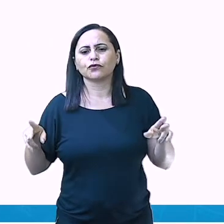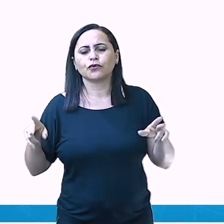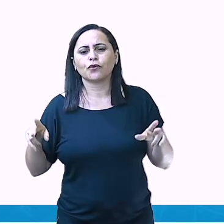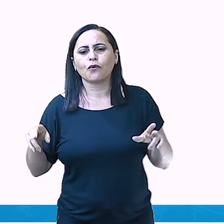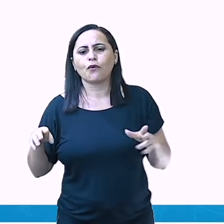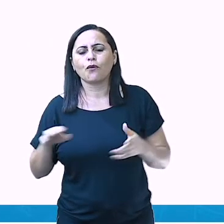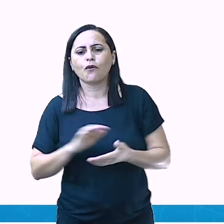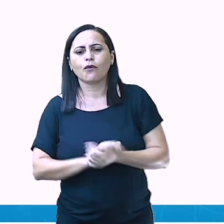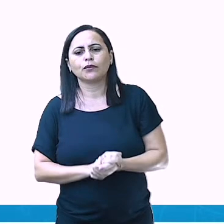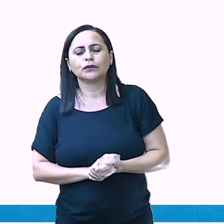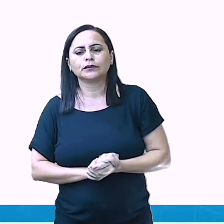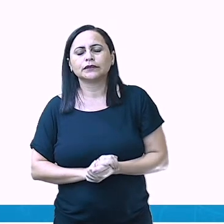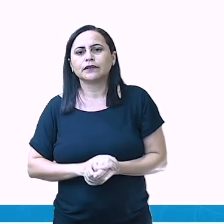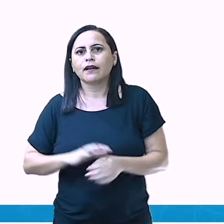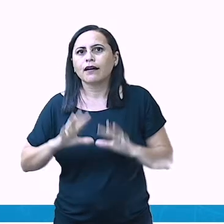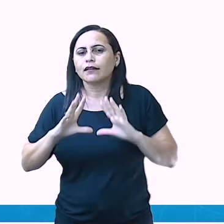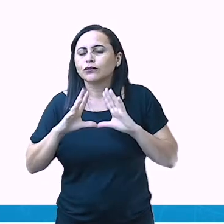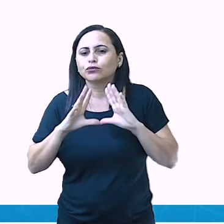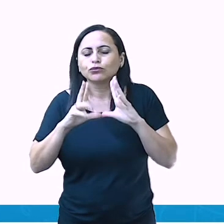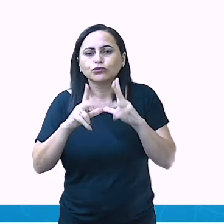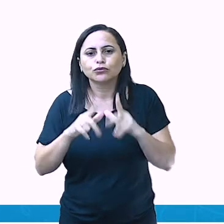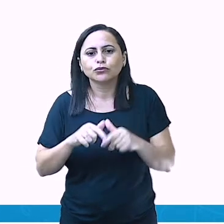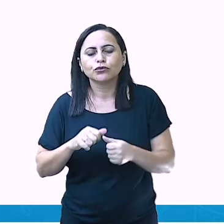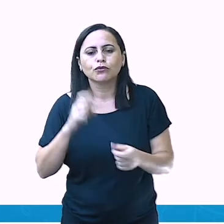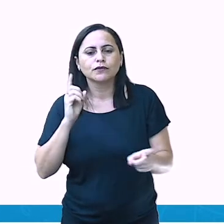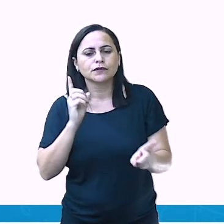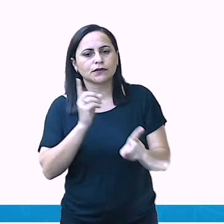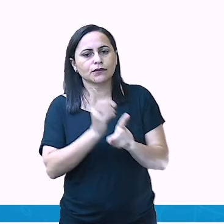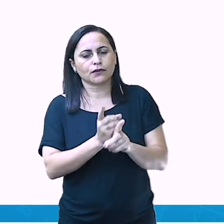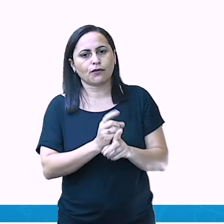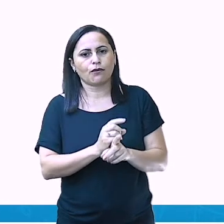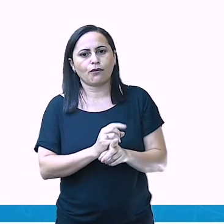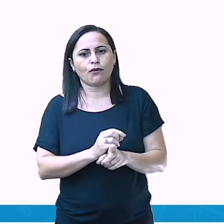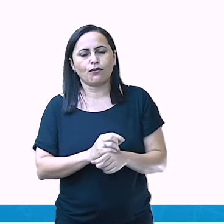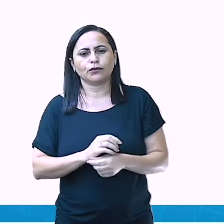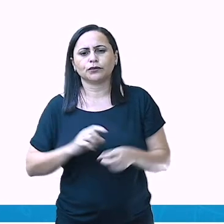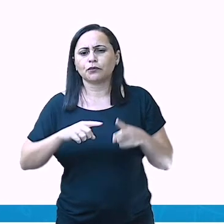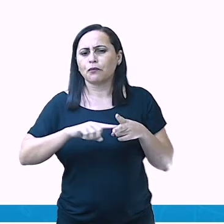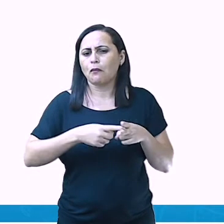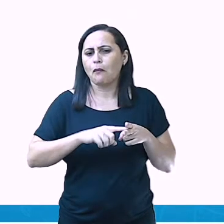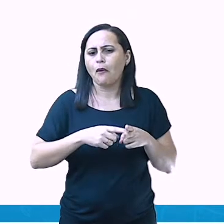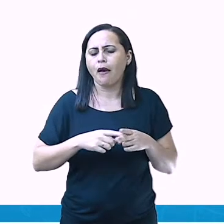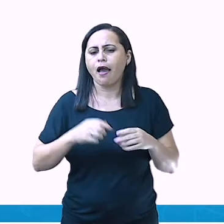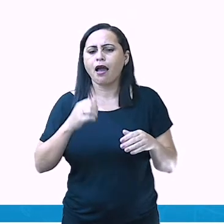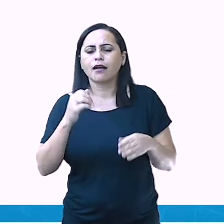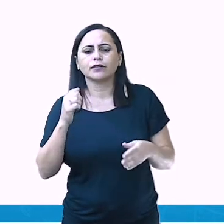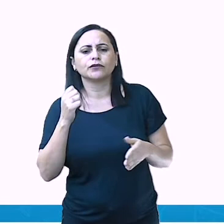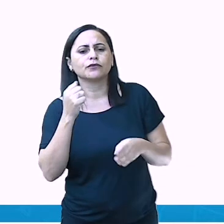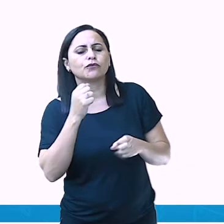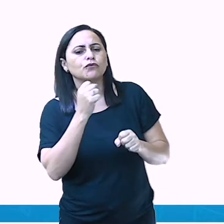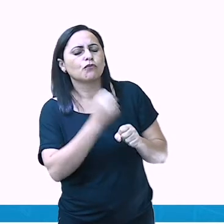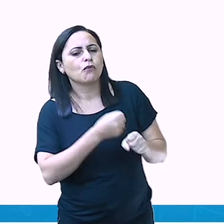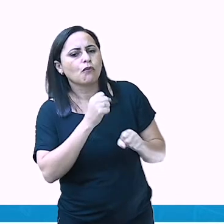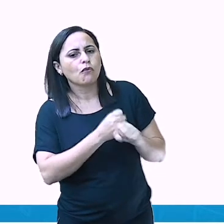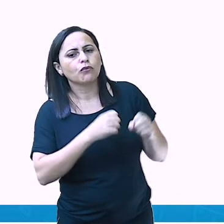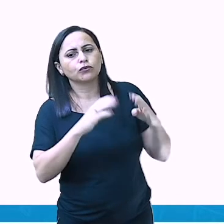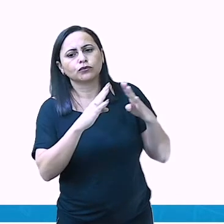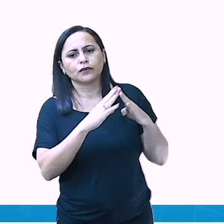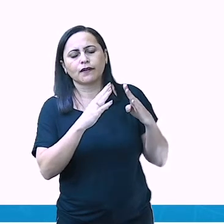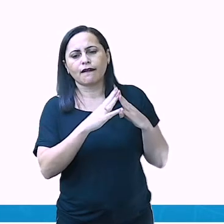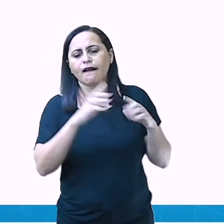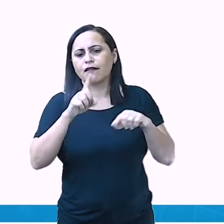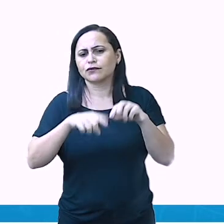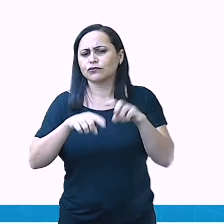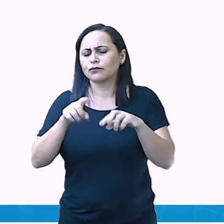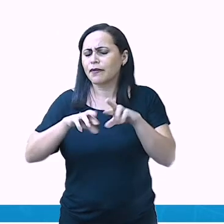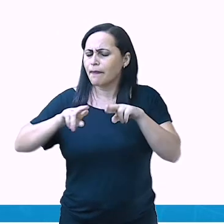você encontra um pouquinho, né? Materiais de construção, instrumentos para construir, tudo, você encontra